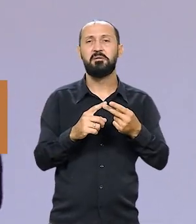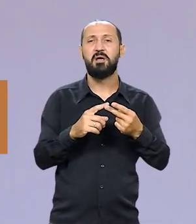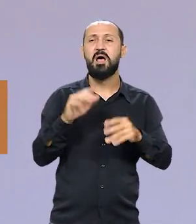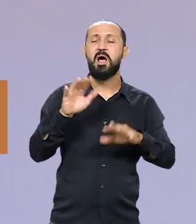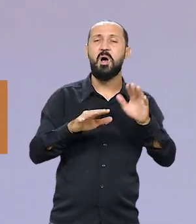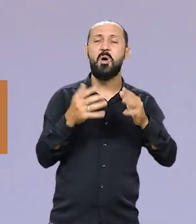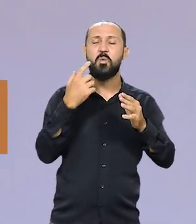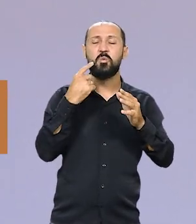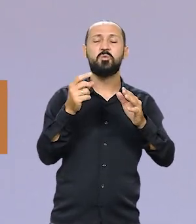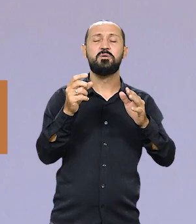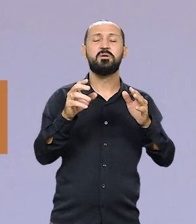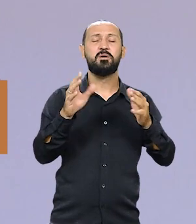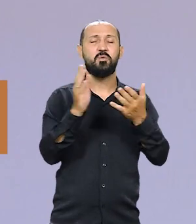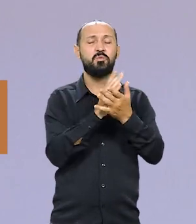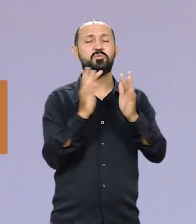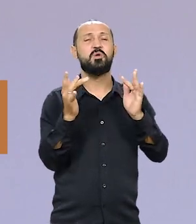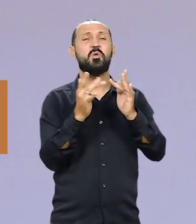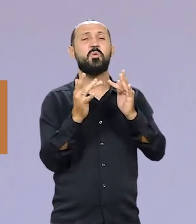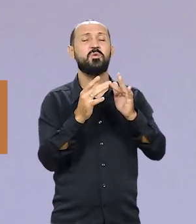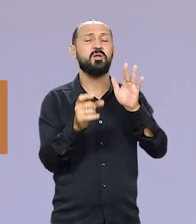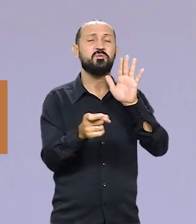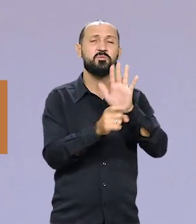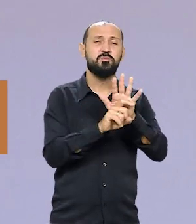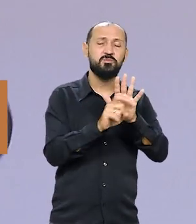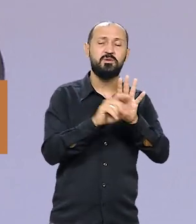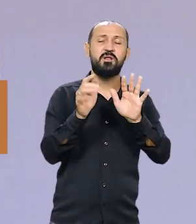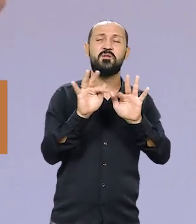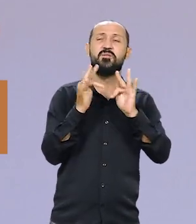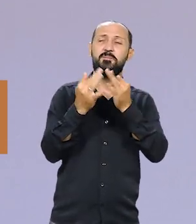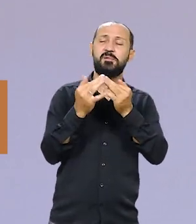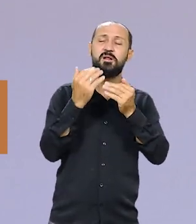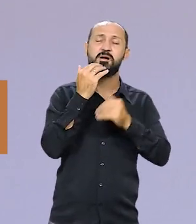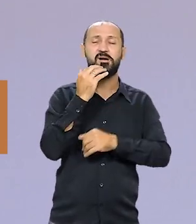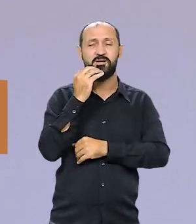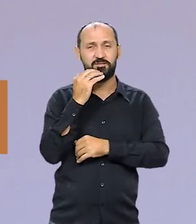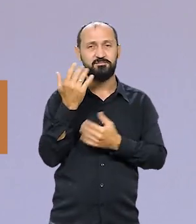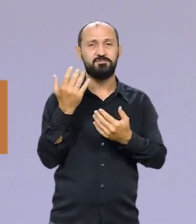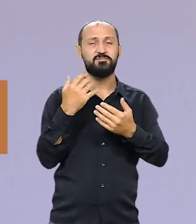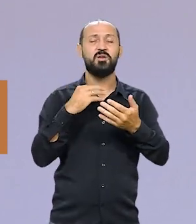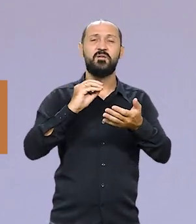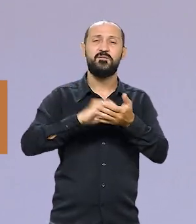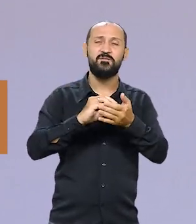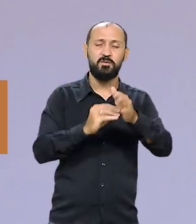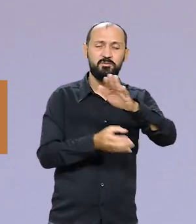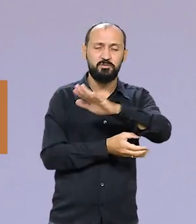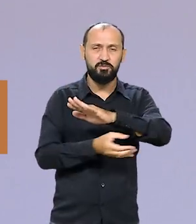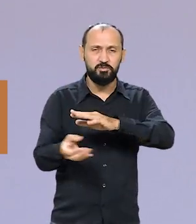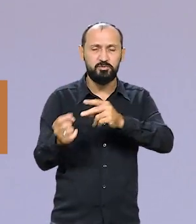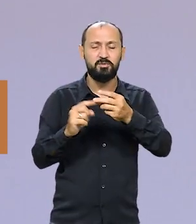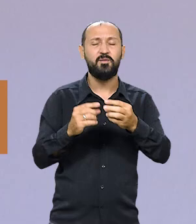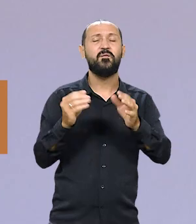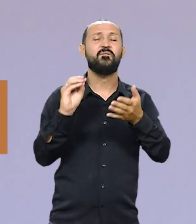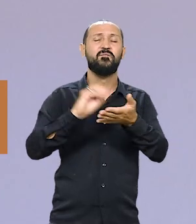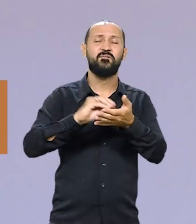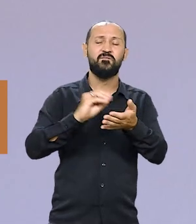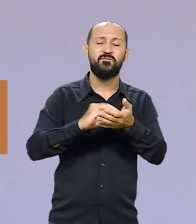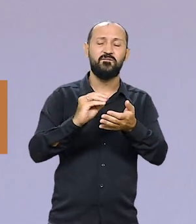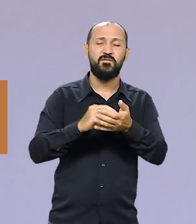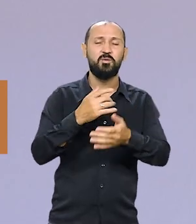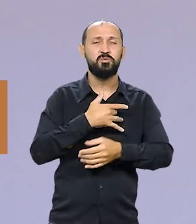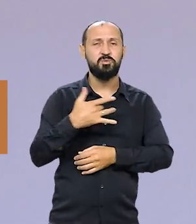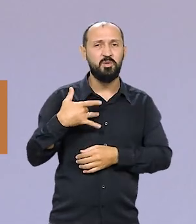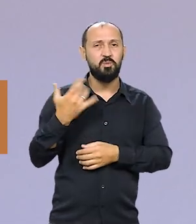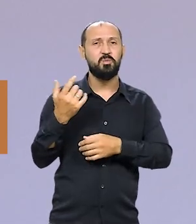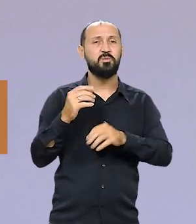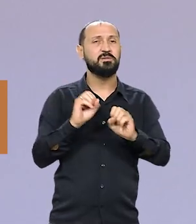pessoas ligadas à droga, né, consumo de droga, famílias desestruturadas. Aí você vem falta de saneamento, falta de saúde, educação de baixa